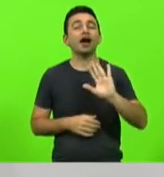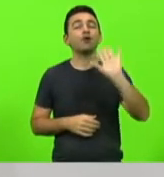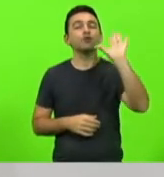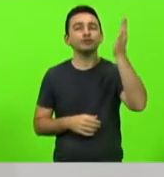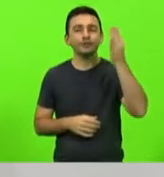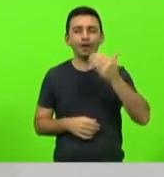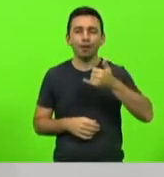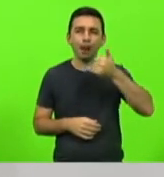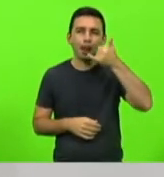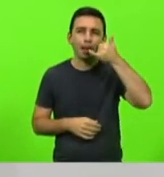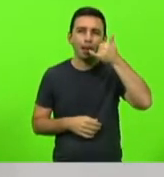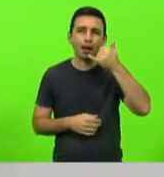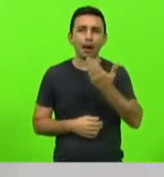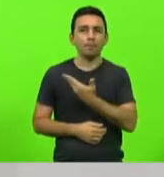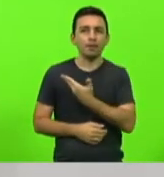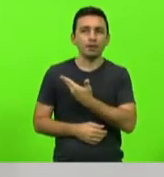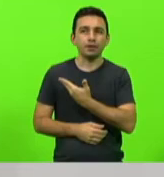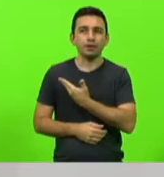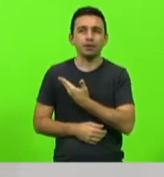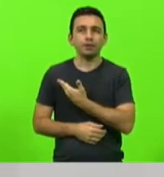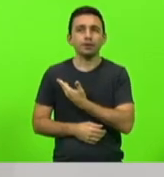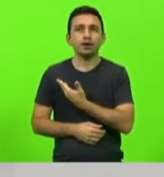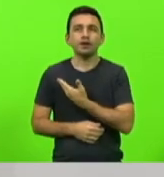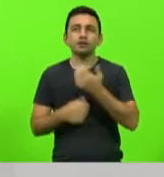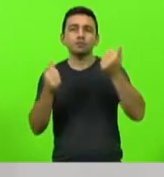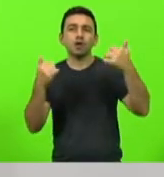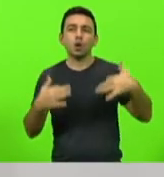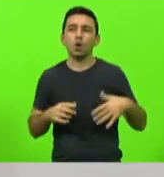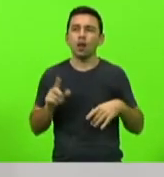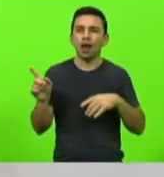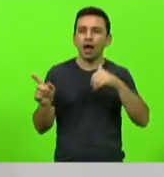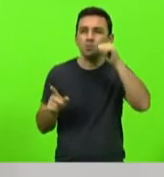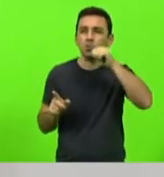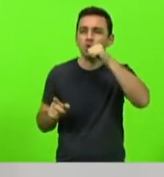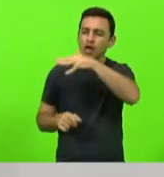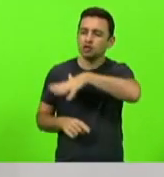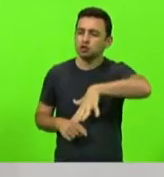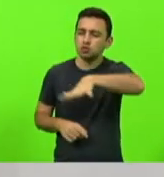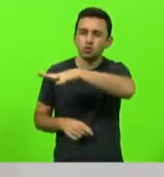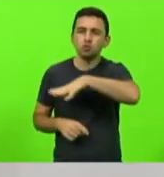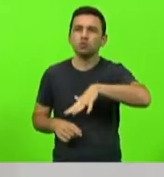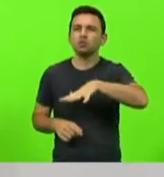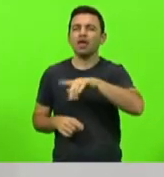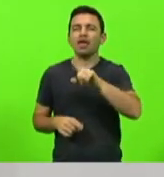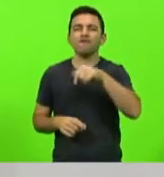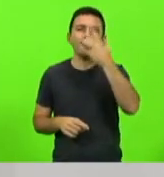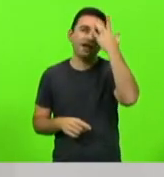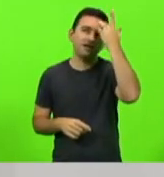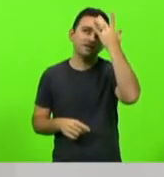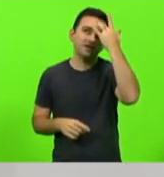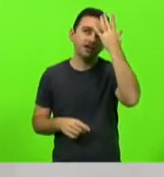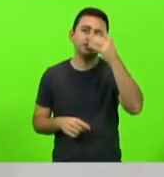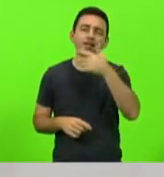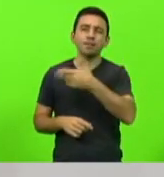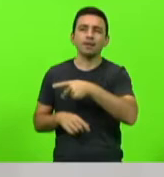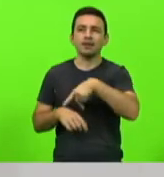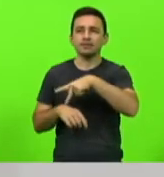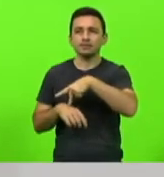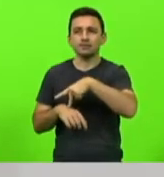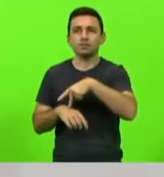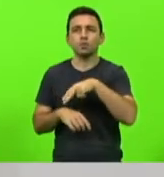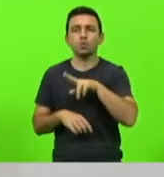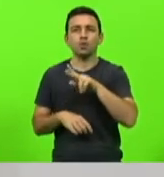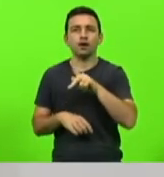ele mandou para um amigo, disse que as mulheres ucranianas eram fáceis. Essas aí são